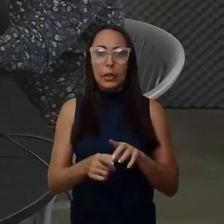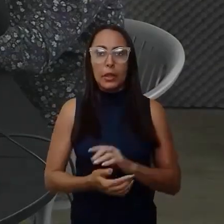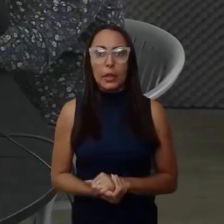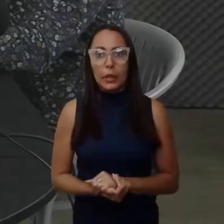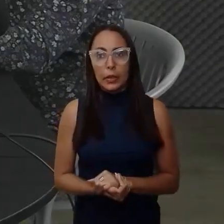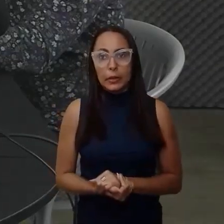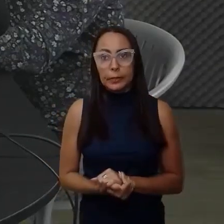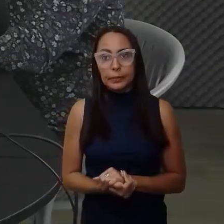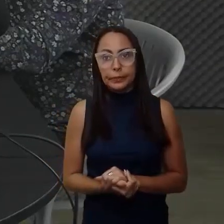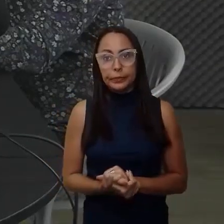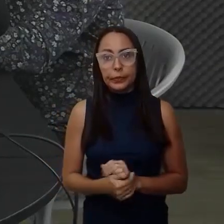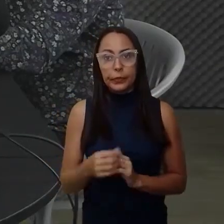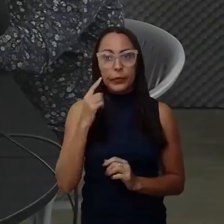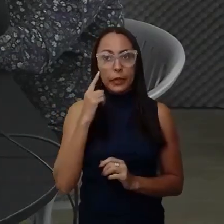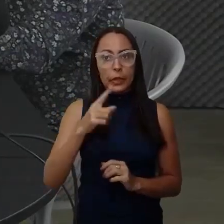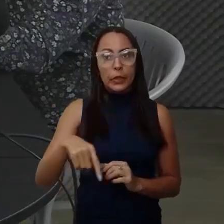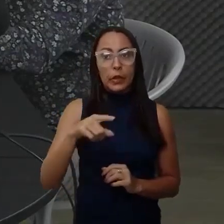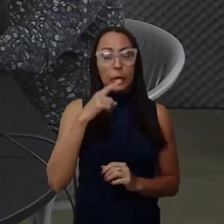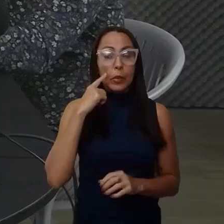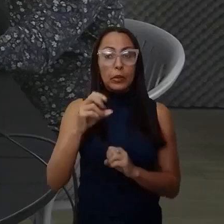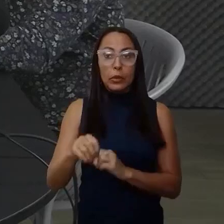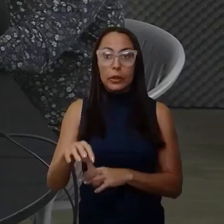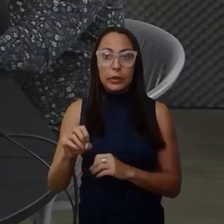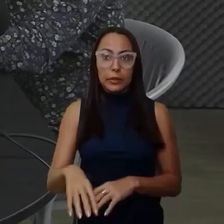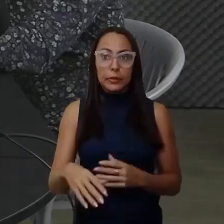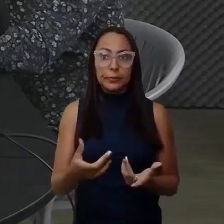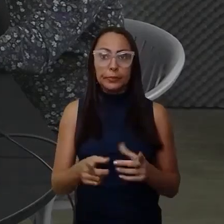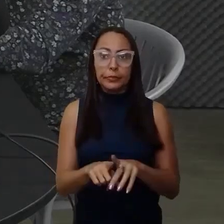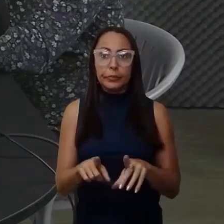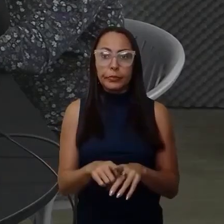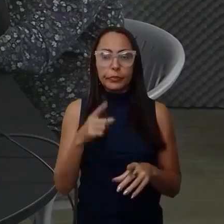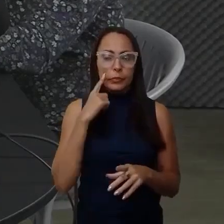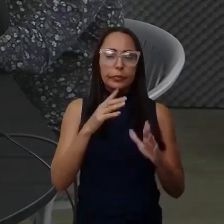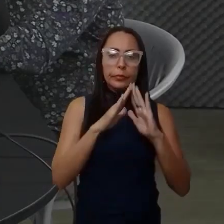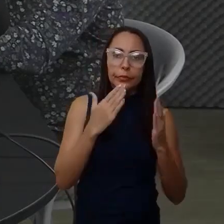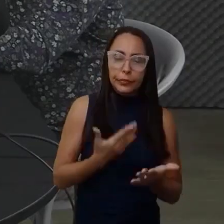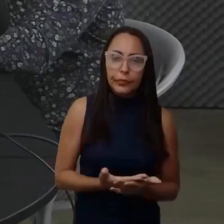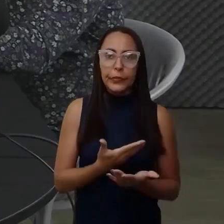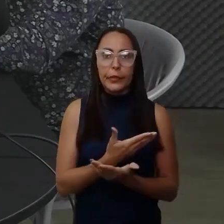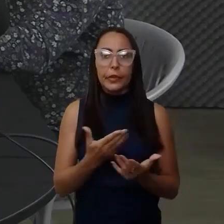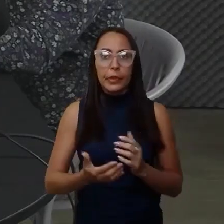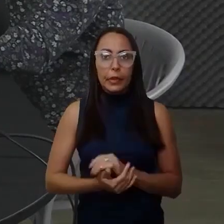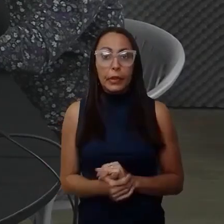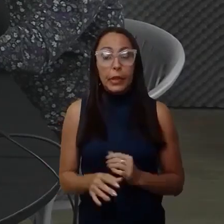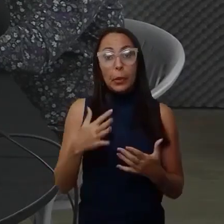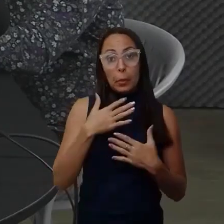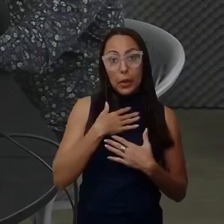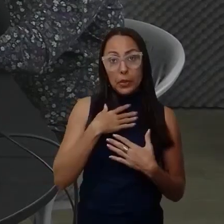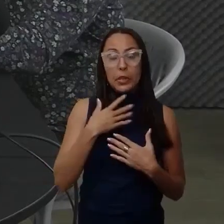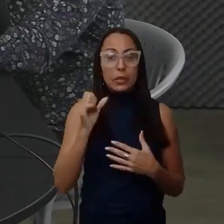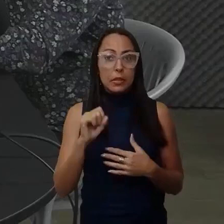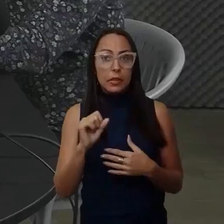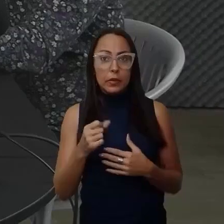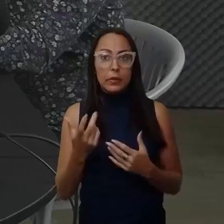vai para a televisão, que vai para televisões educativas, que vai chegar nas escolas e para mim vai fazer muito mais